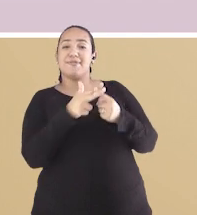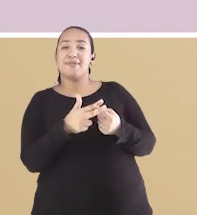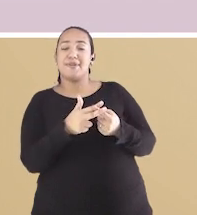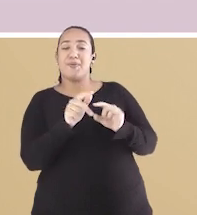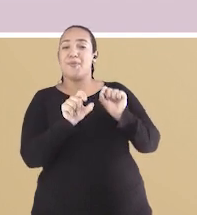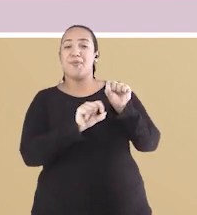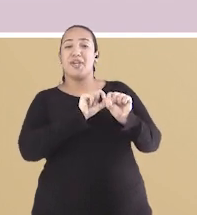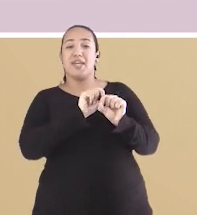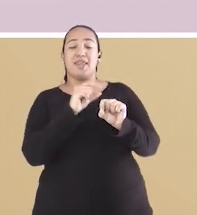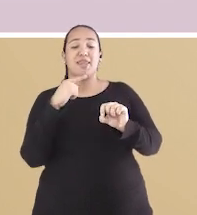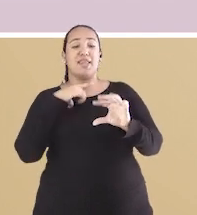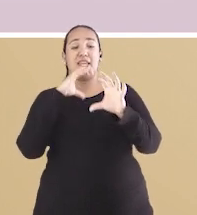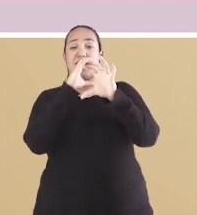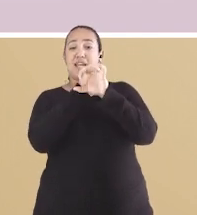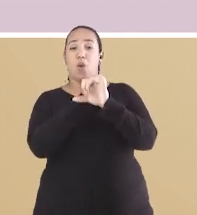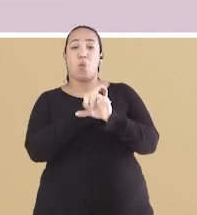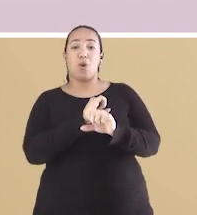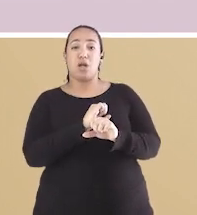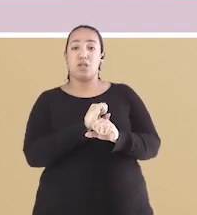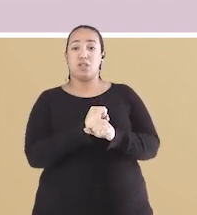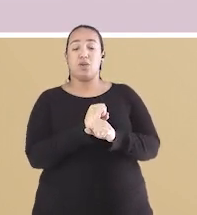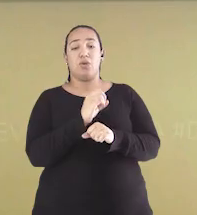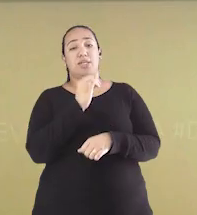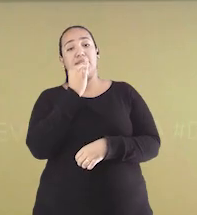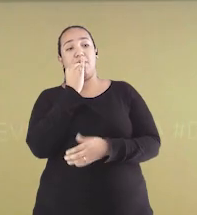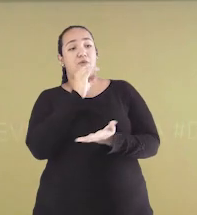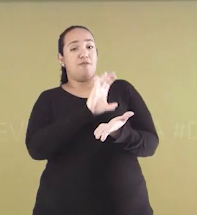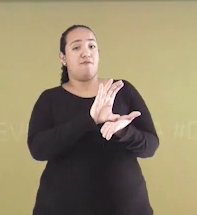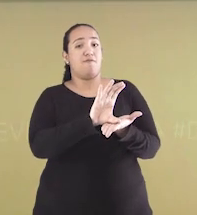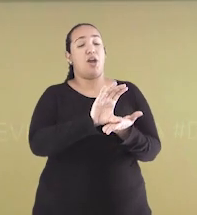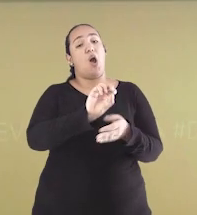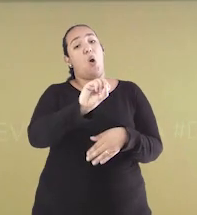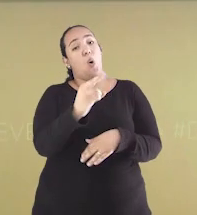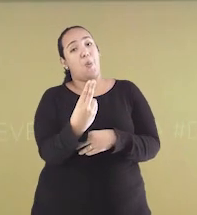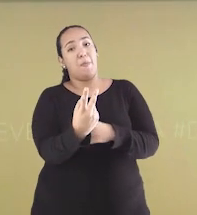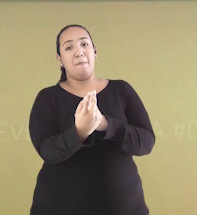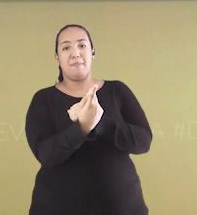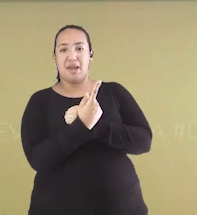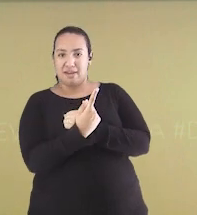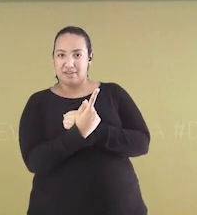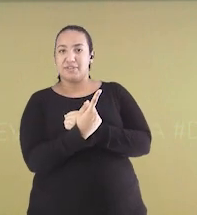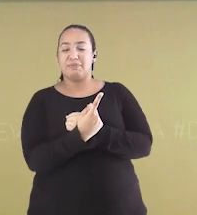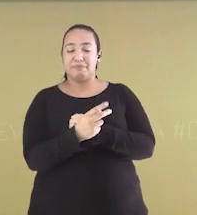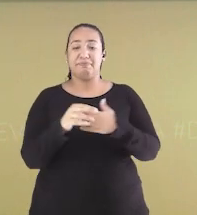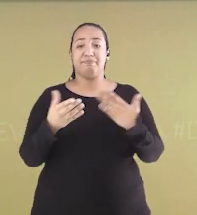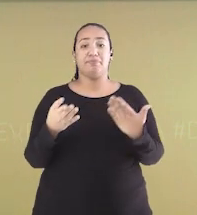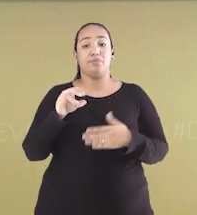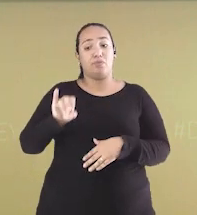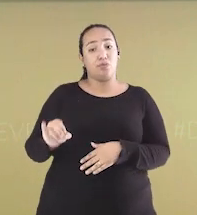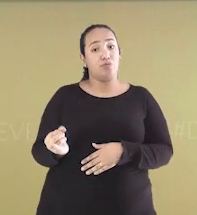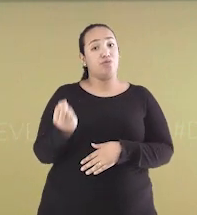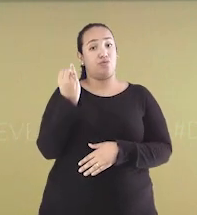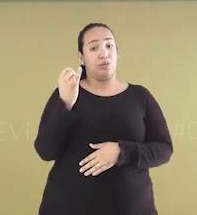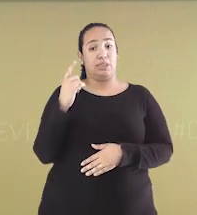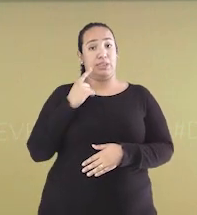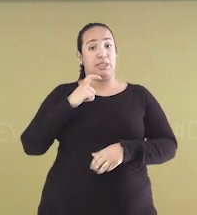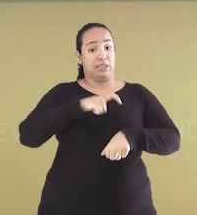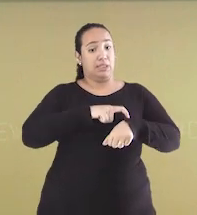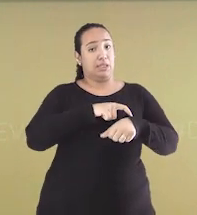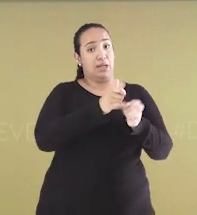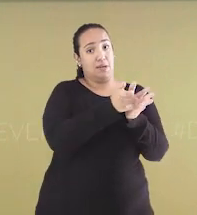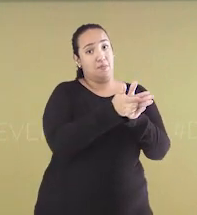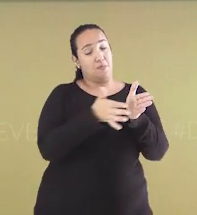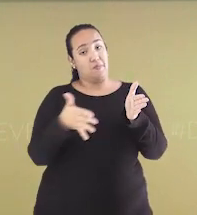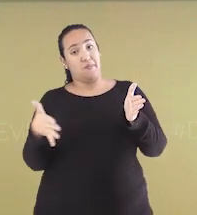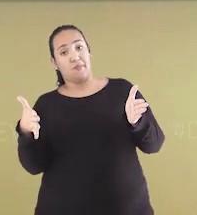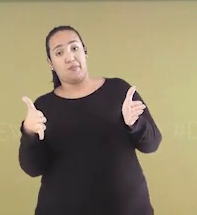de um investimento ou de um empréstimo, por exemplo. Ou seja, os juros ele pode ser um rendimento com um prazo determinado